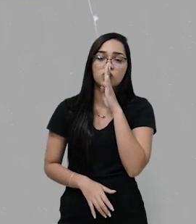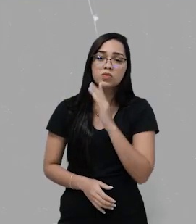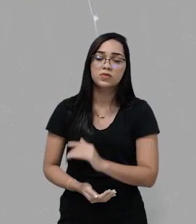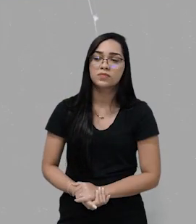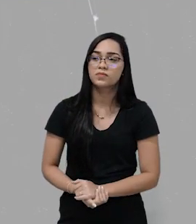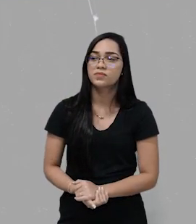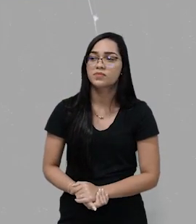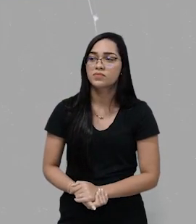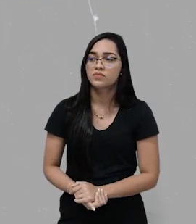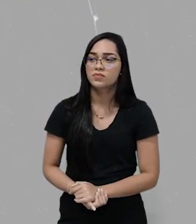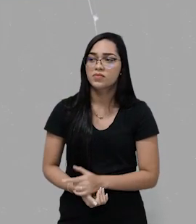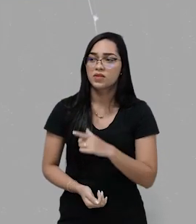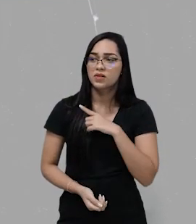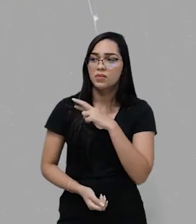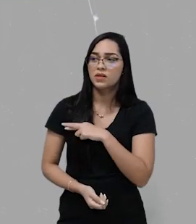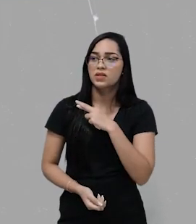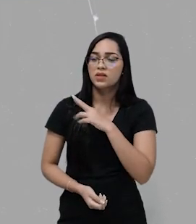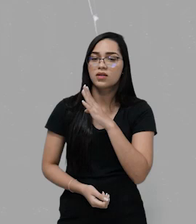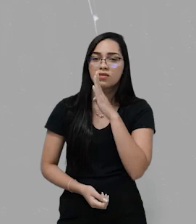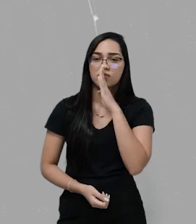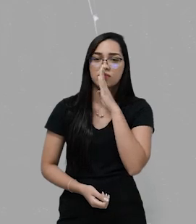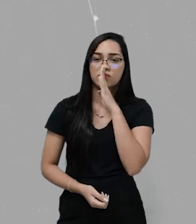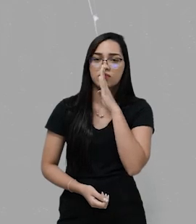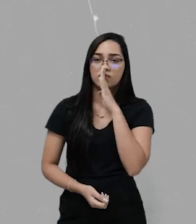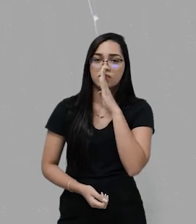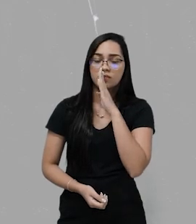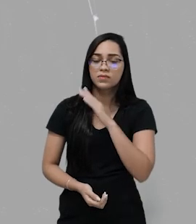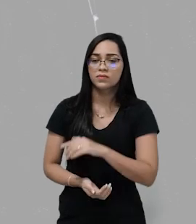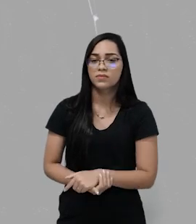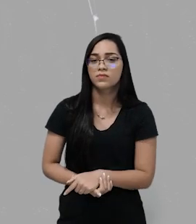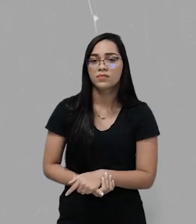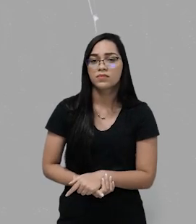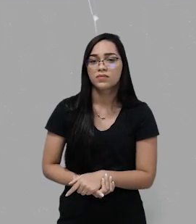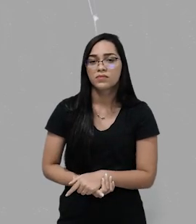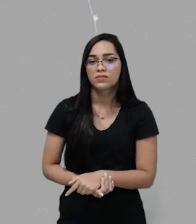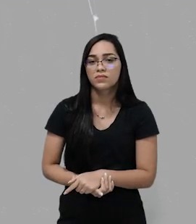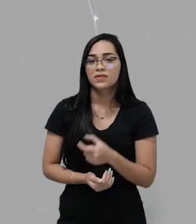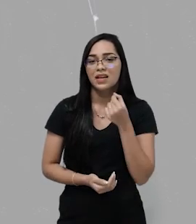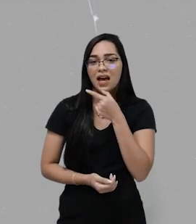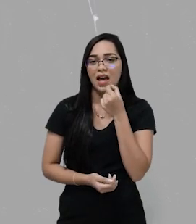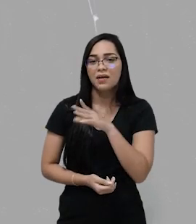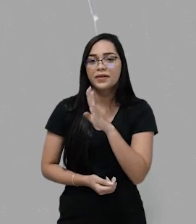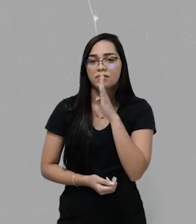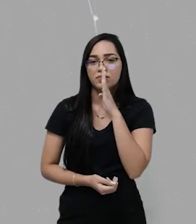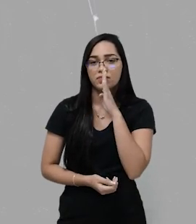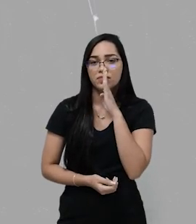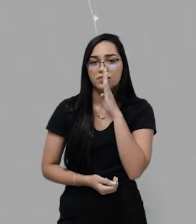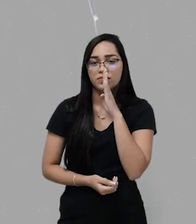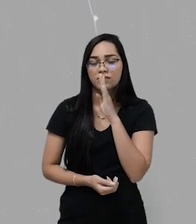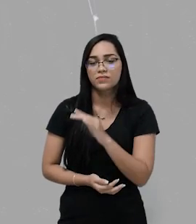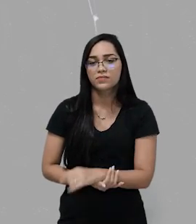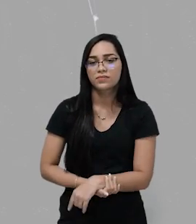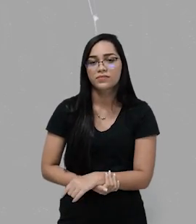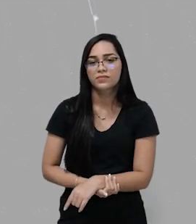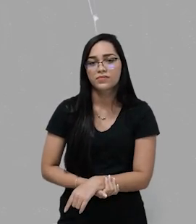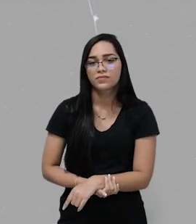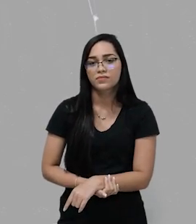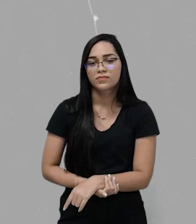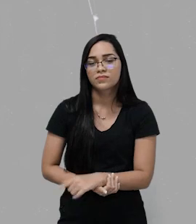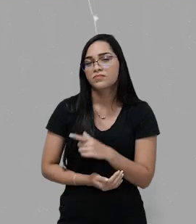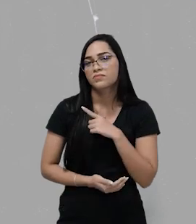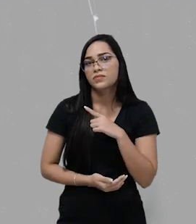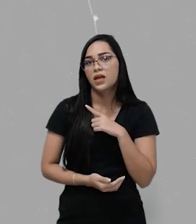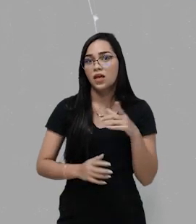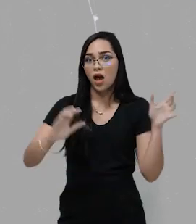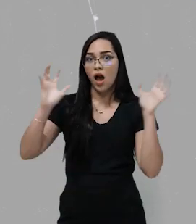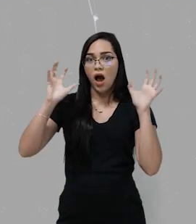diz. Tem uma cena romântica, a pessoa tá com a mesma afeição. Tem uma cena engraçada, ela não vai sorrir. Tem uma cena,